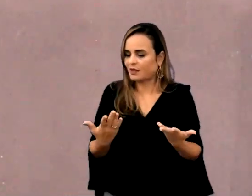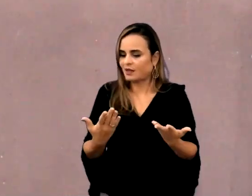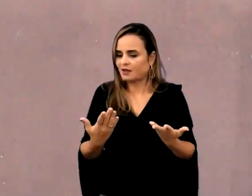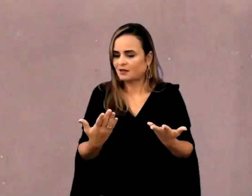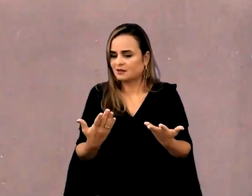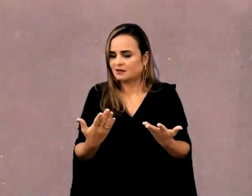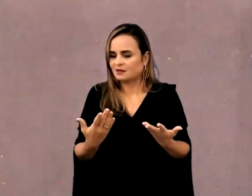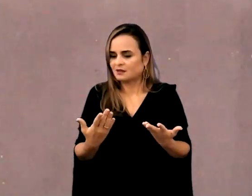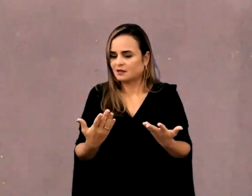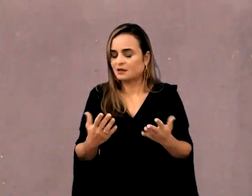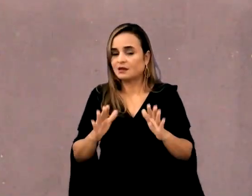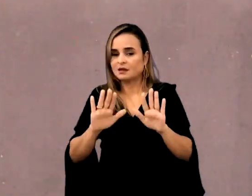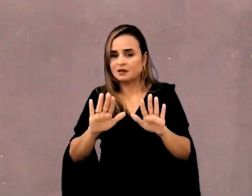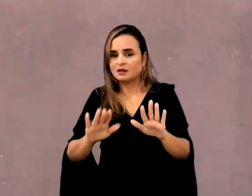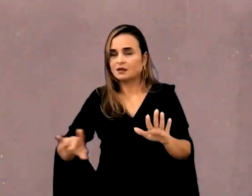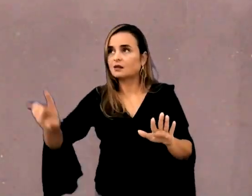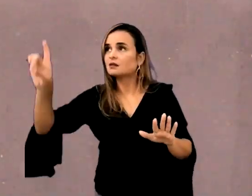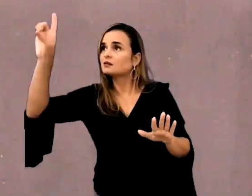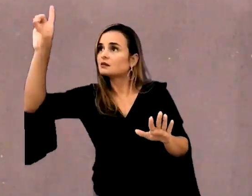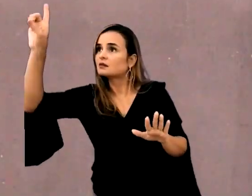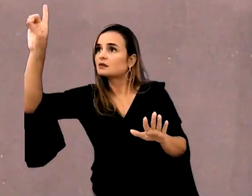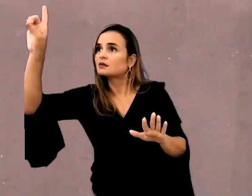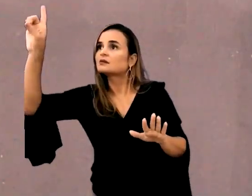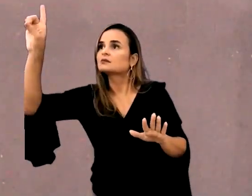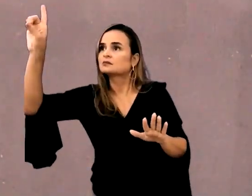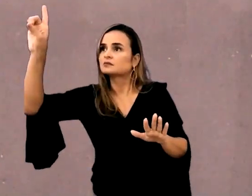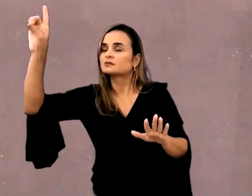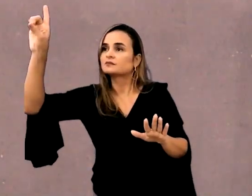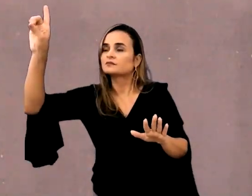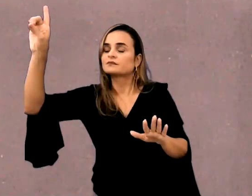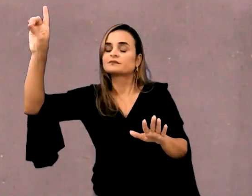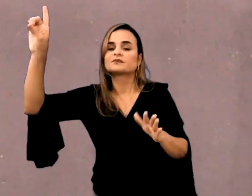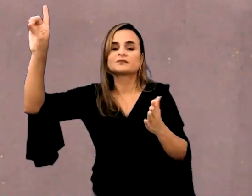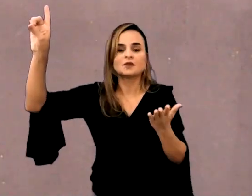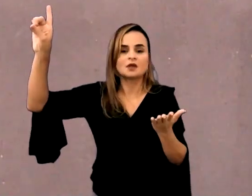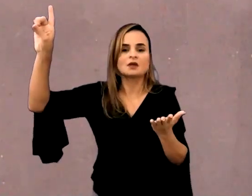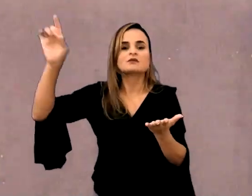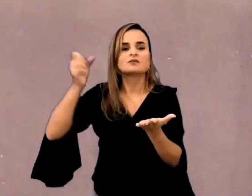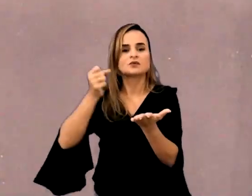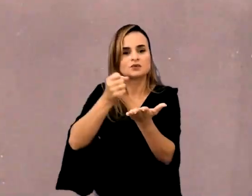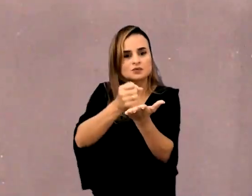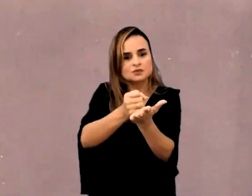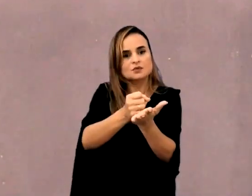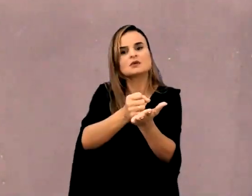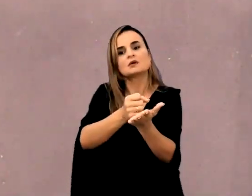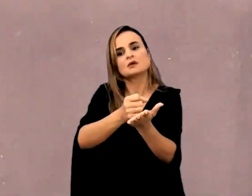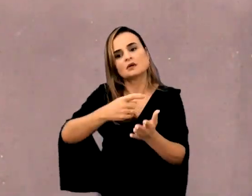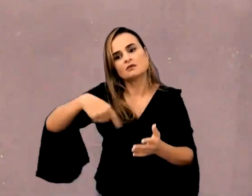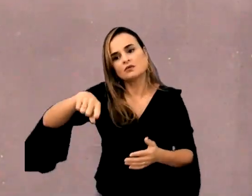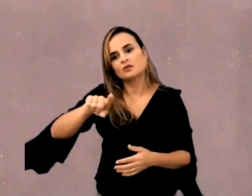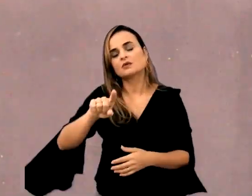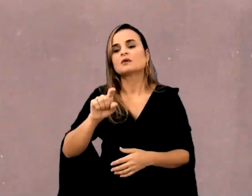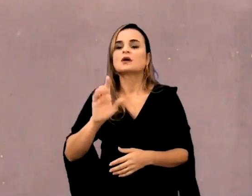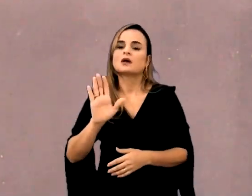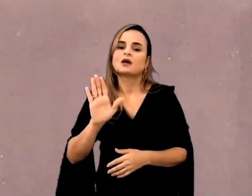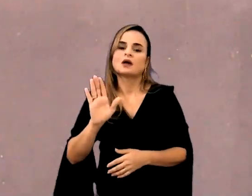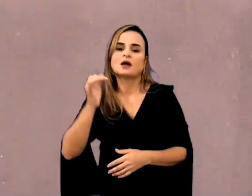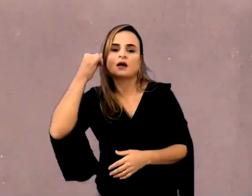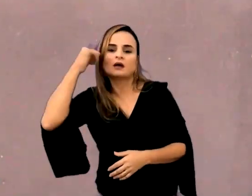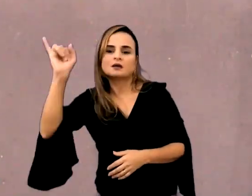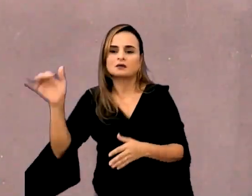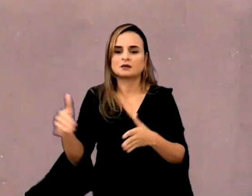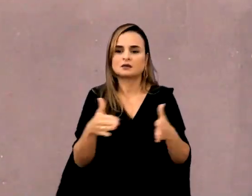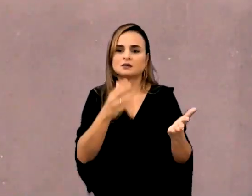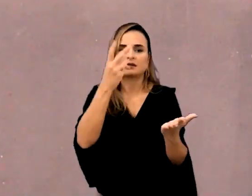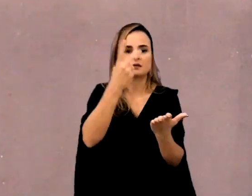Então Deus vai começar a ouvir quando você deixar aquele caminho que está lhe conduzindo a caminhos